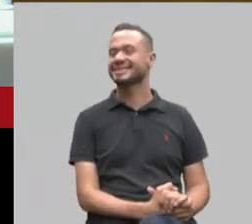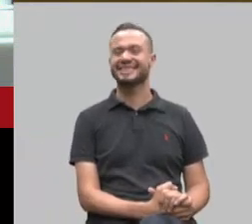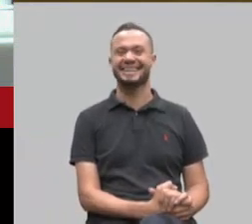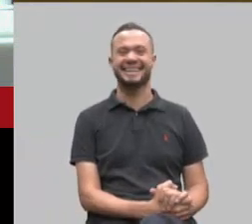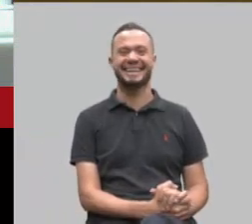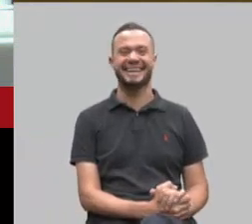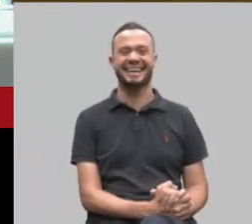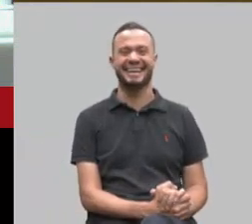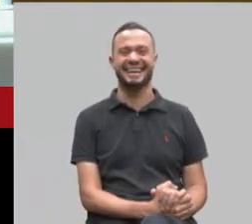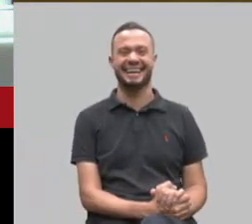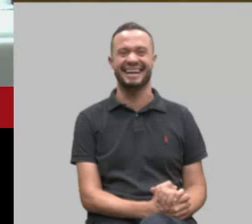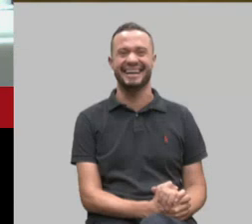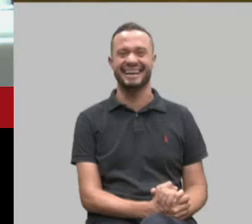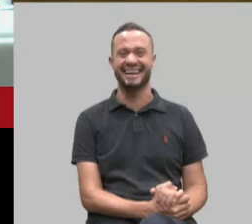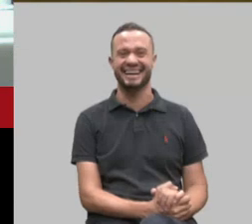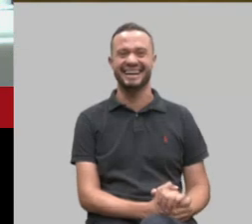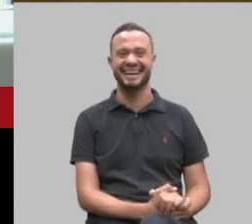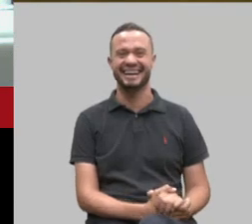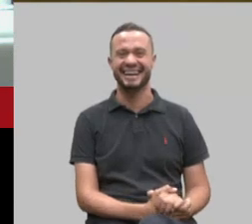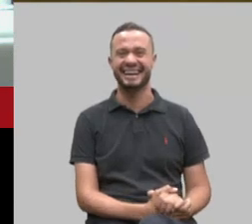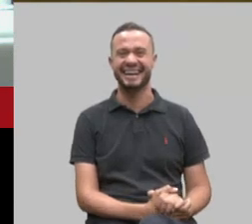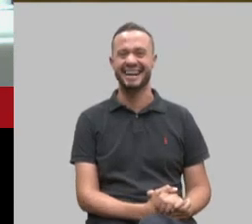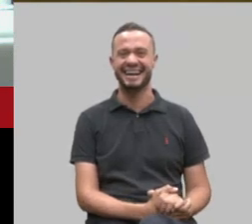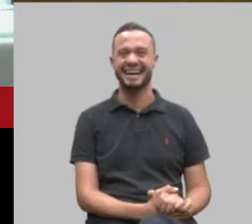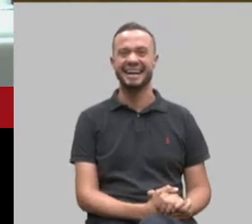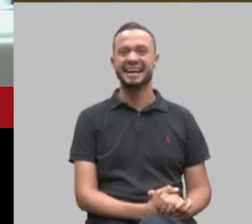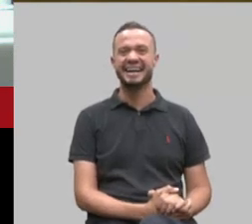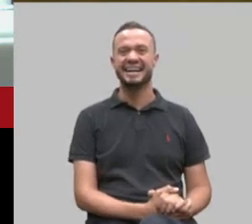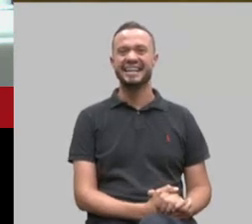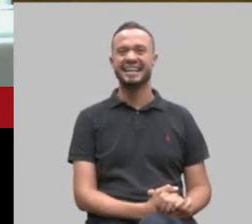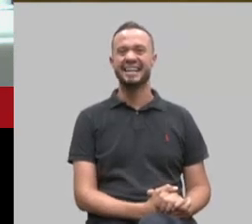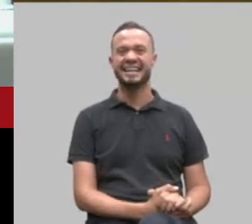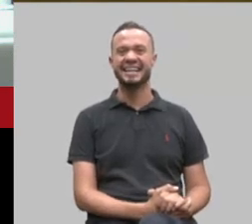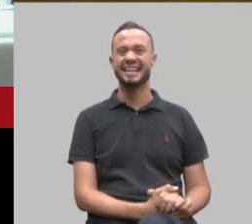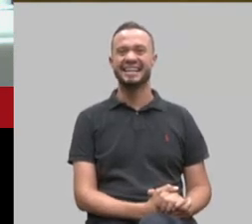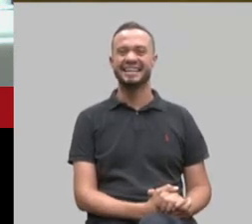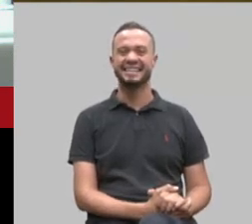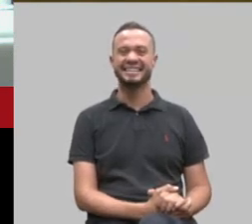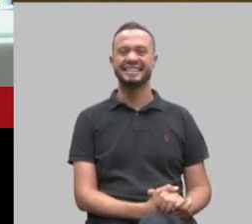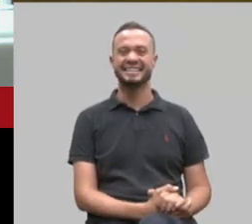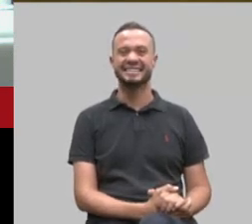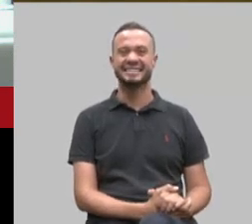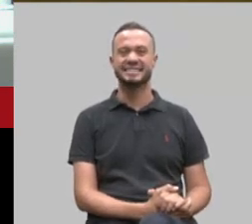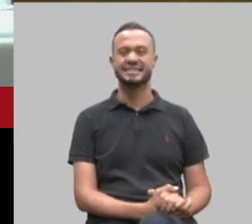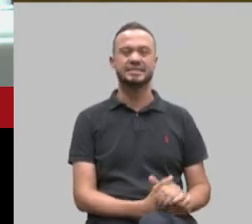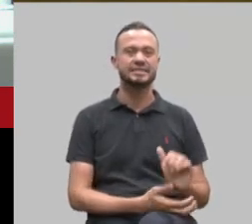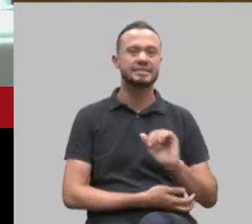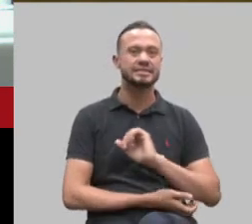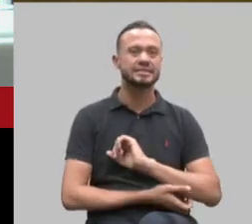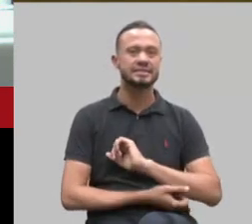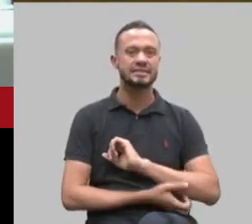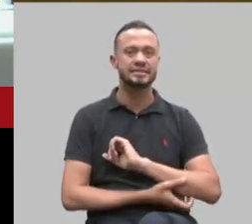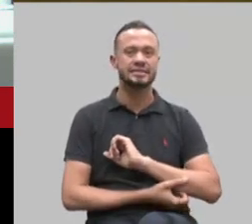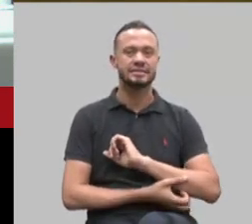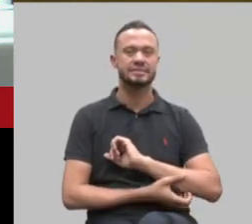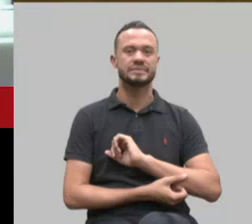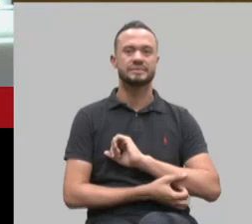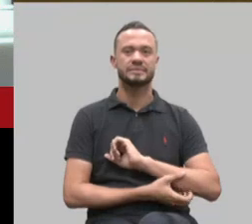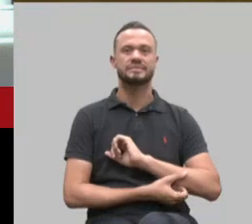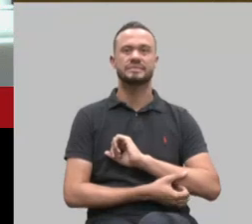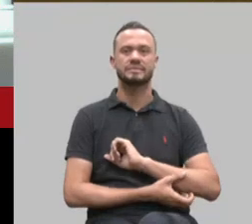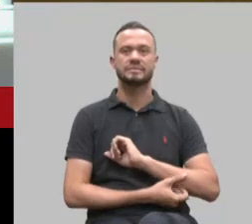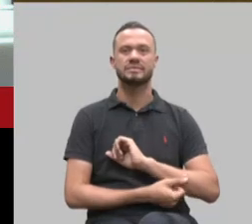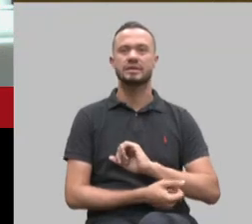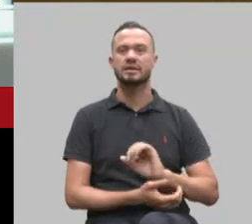útimo foi aprovada duas muito parecidas qual que eu fiz mas eu não mas eles modificaram muito ano passado